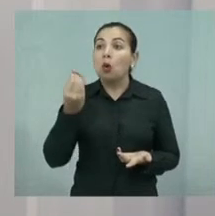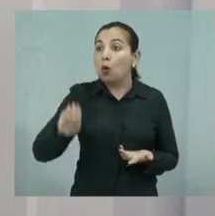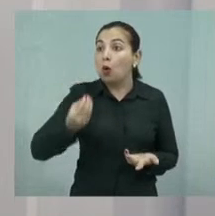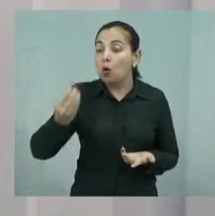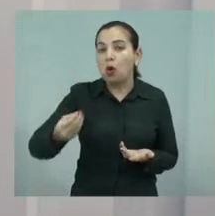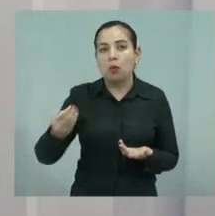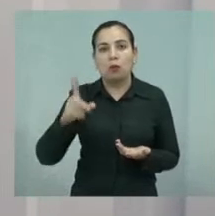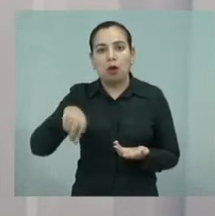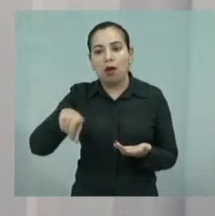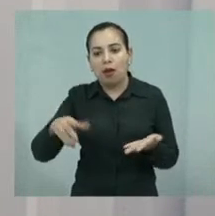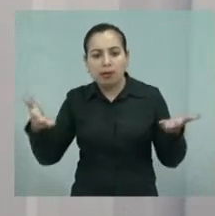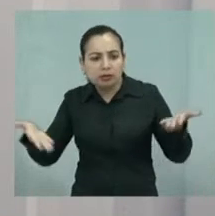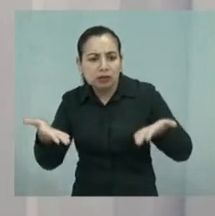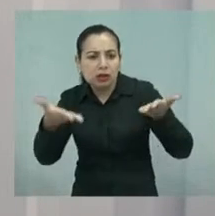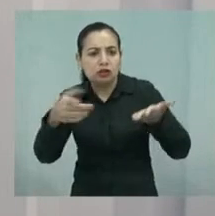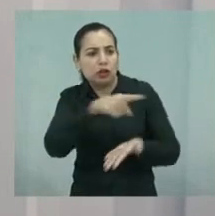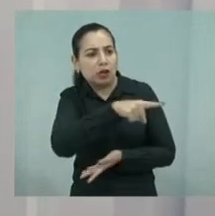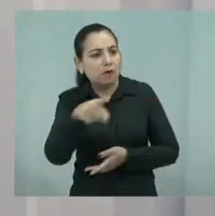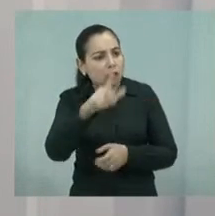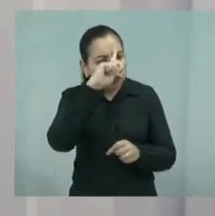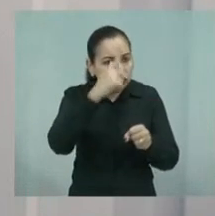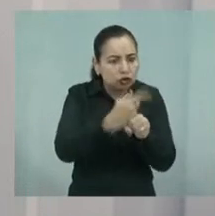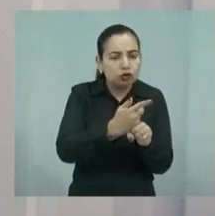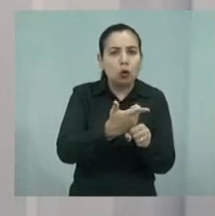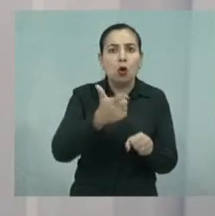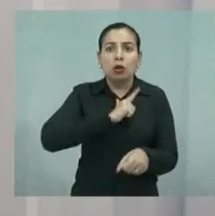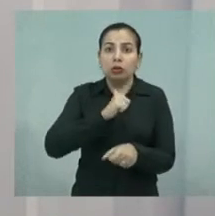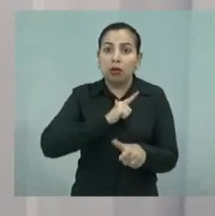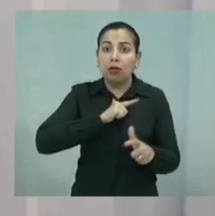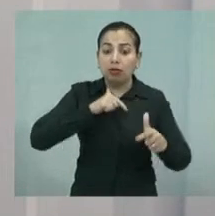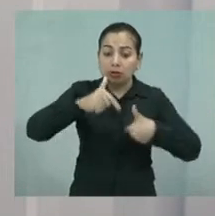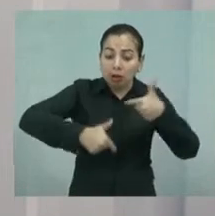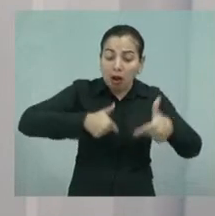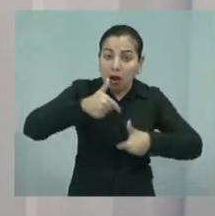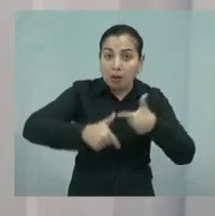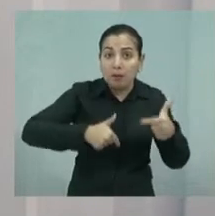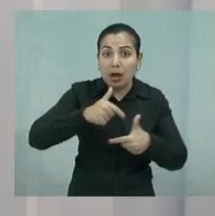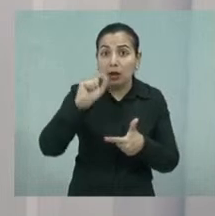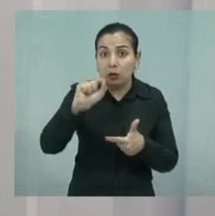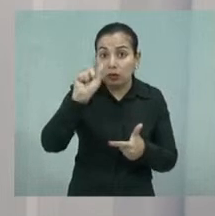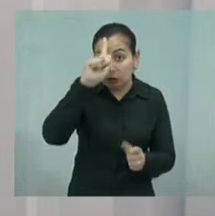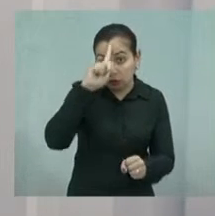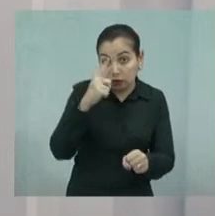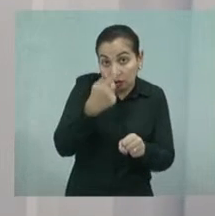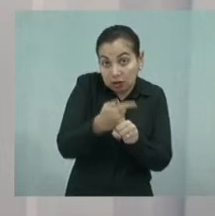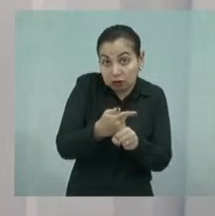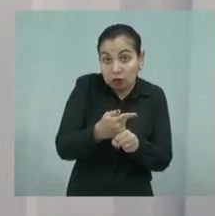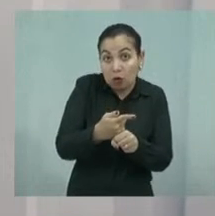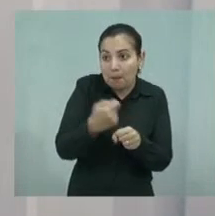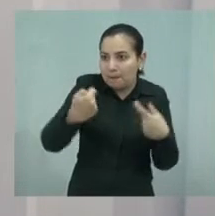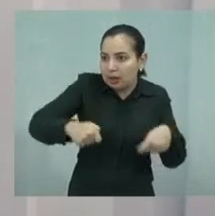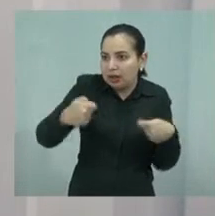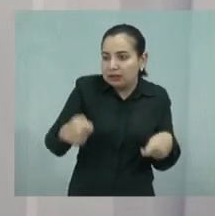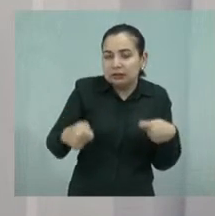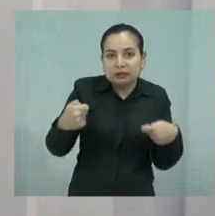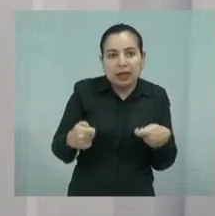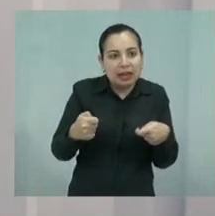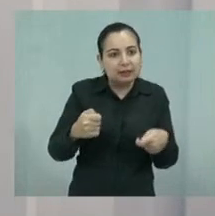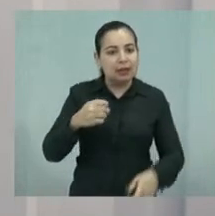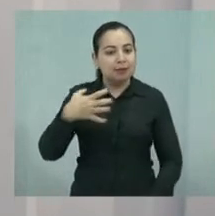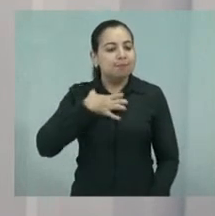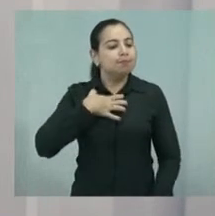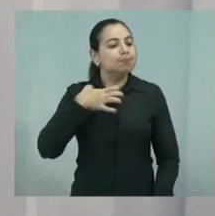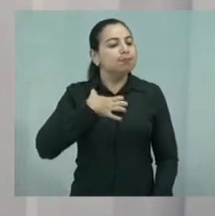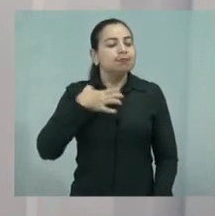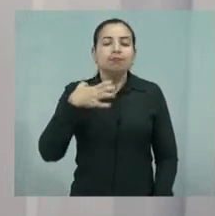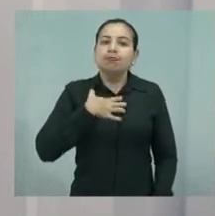incentivo ao gestor, daquela pessoa que trabalha realmente para que o gestor se empolgue na sua atuação